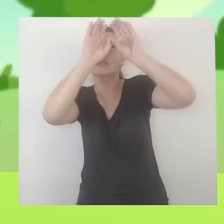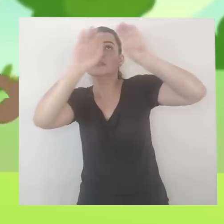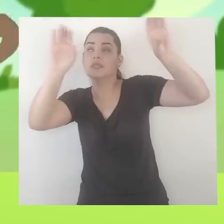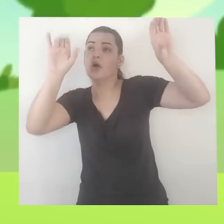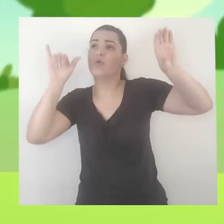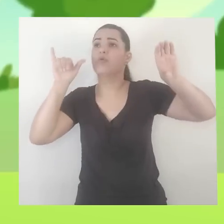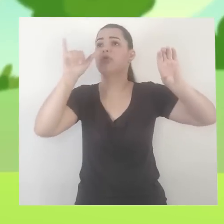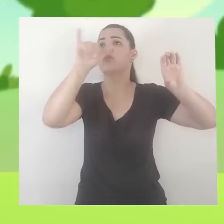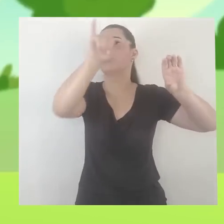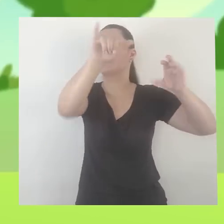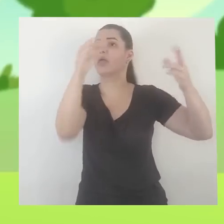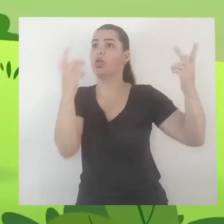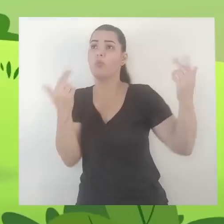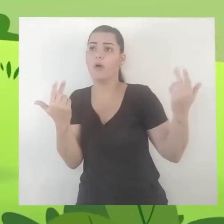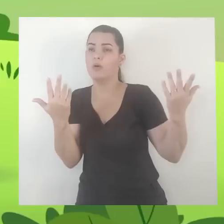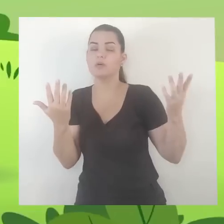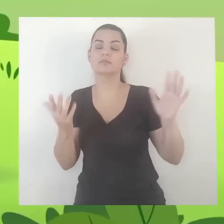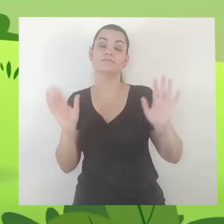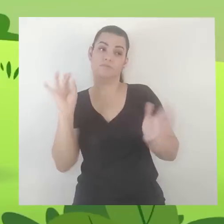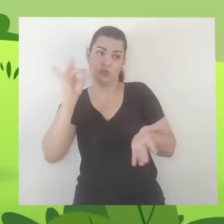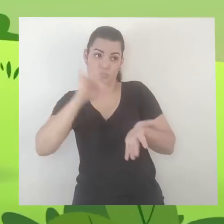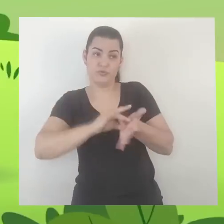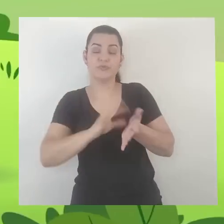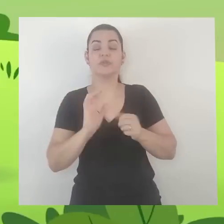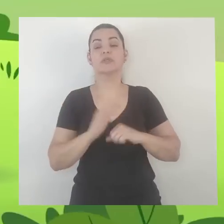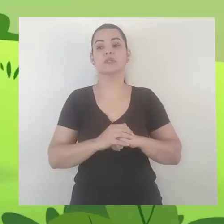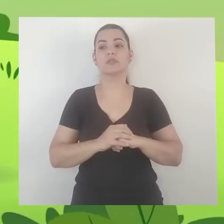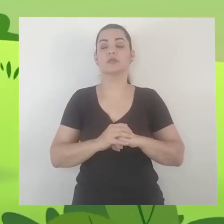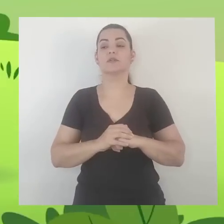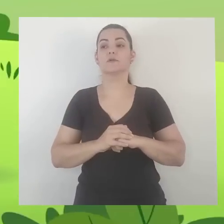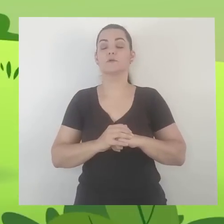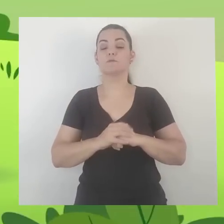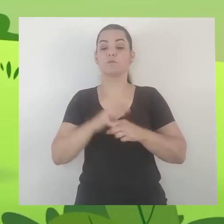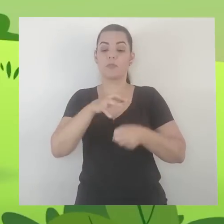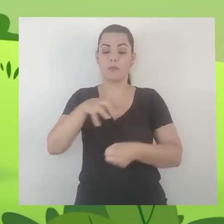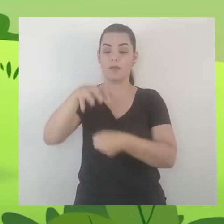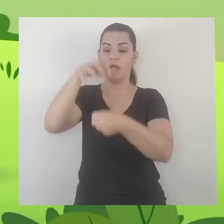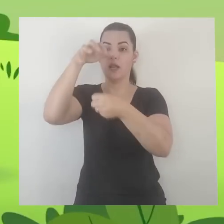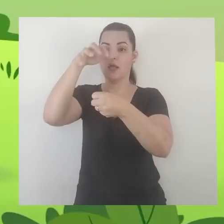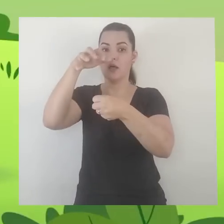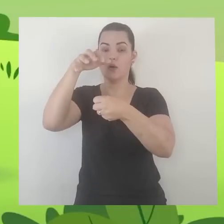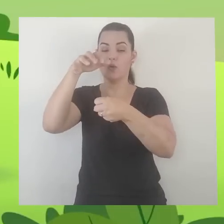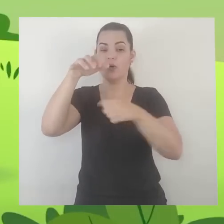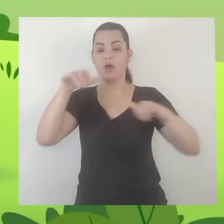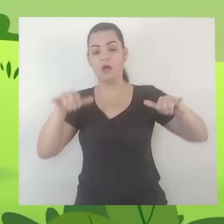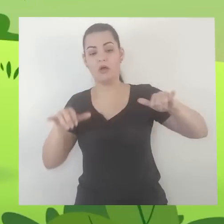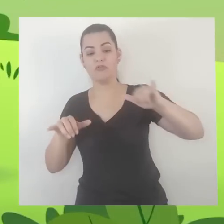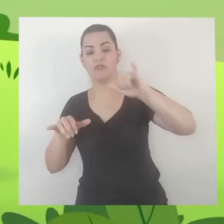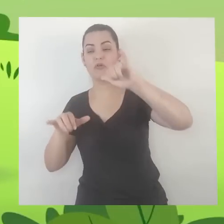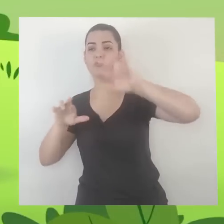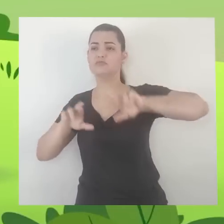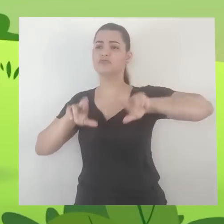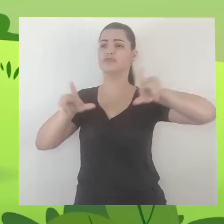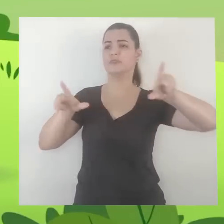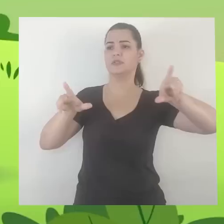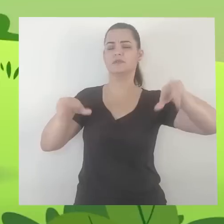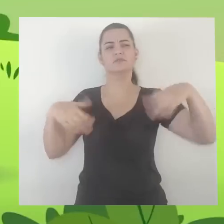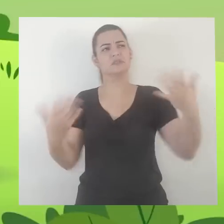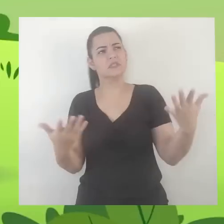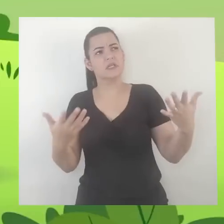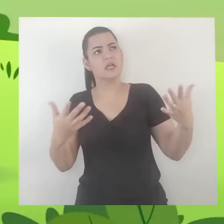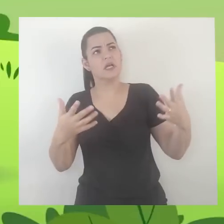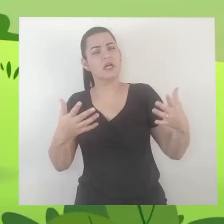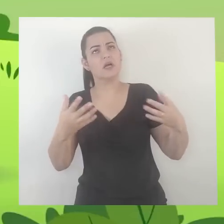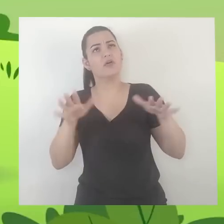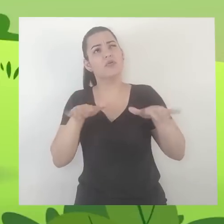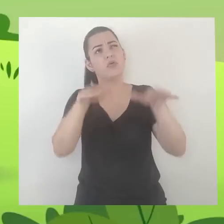avião. É que, na verdade, o balão é diferente do avião, Júpiter. Será que ele só precisa de vento pra